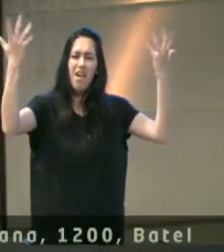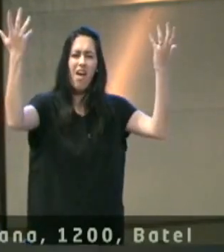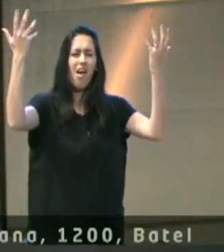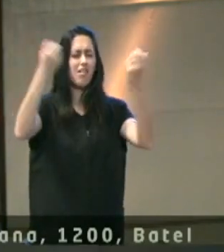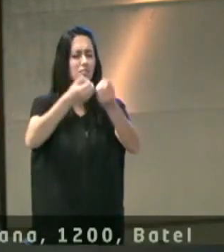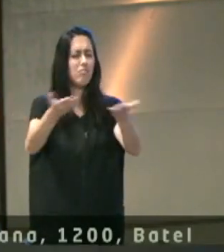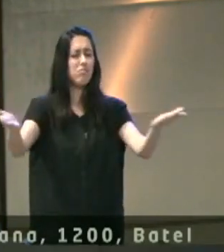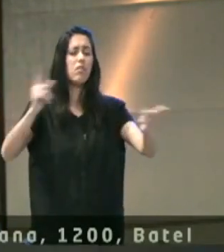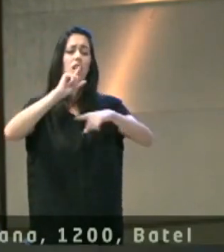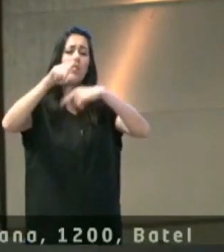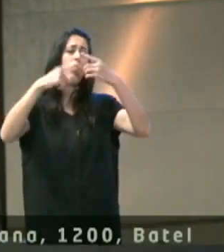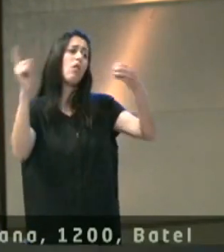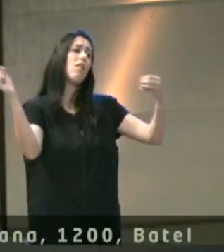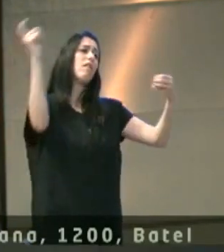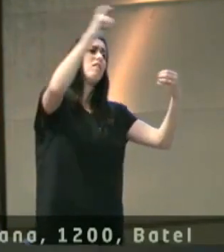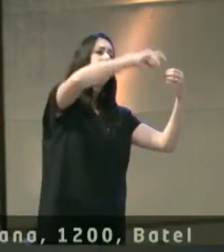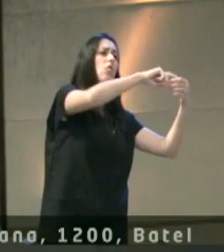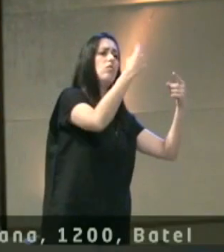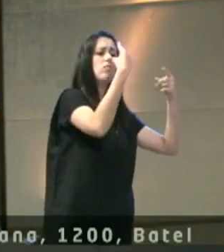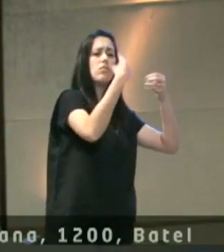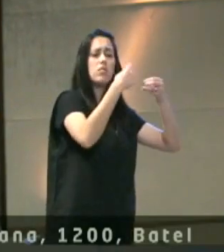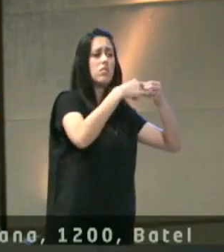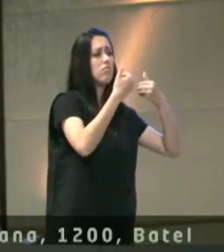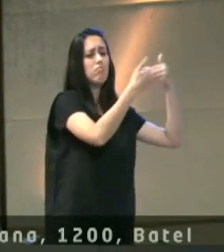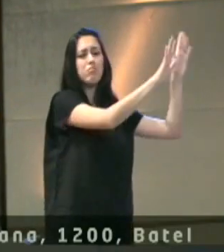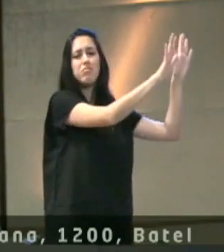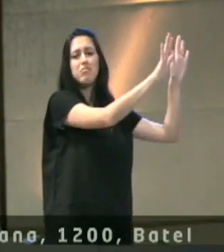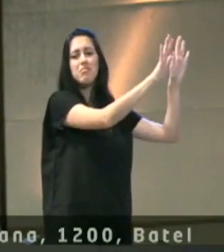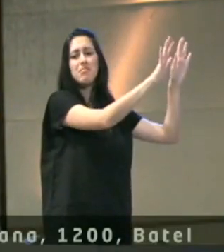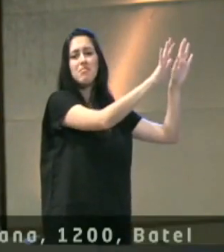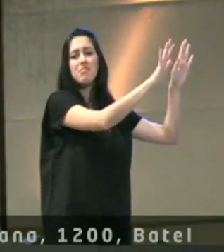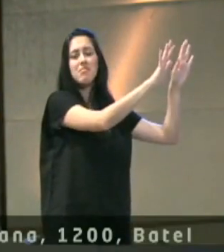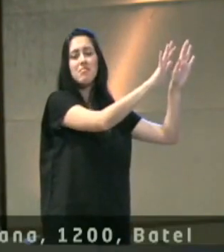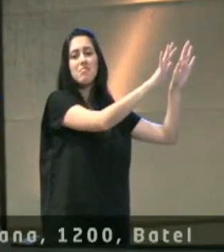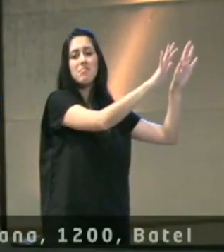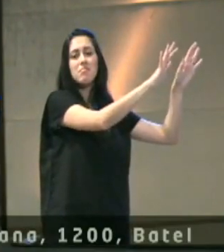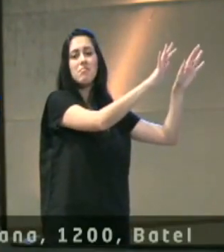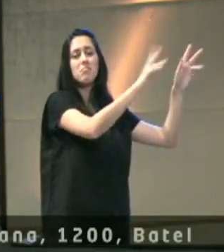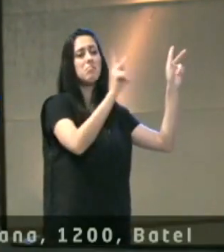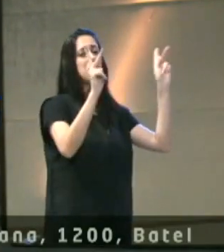feito, ninguém podia segurar